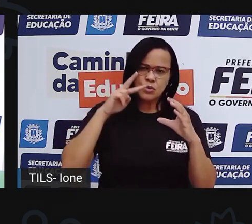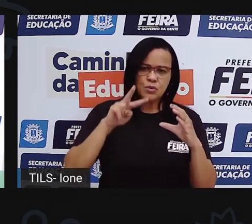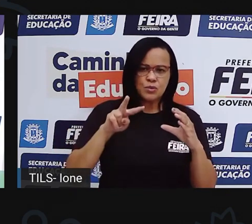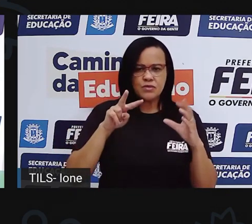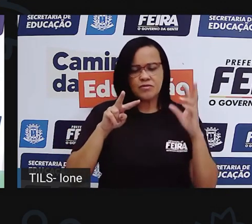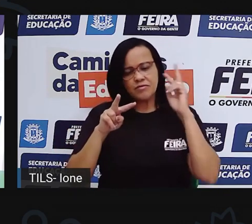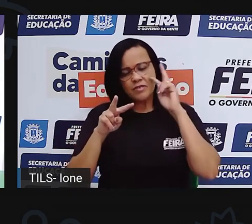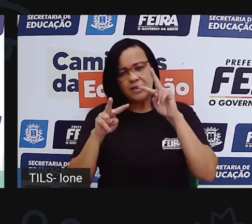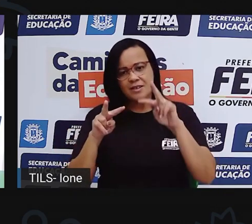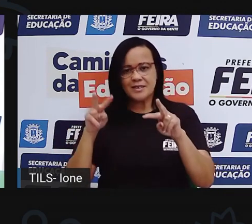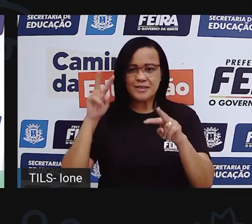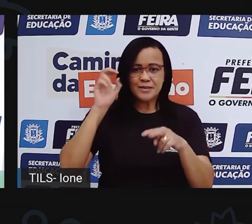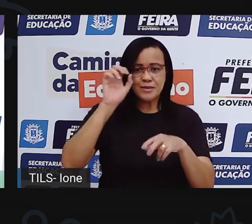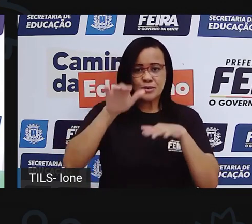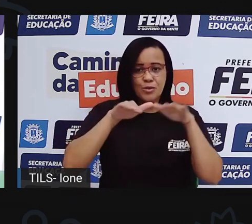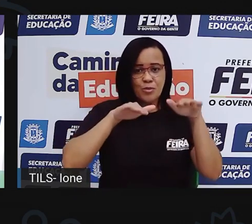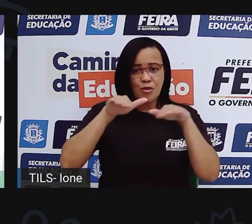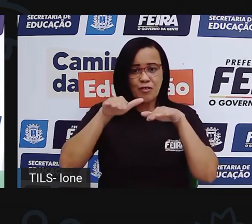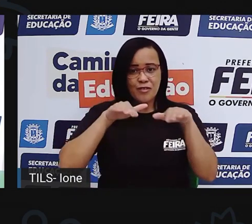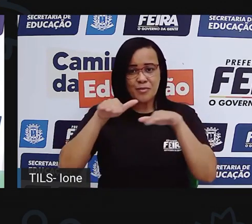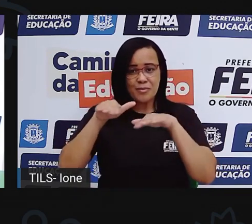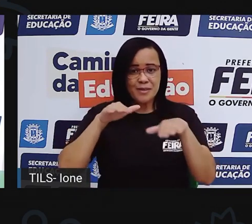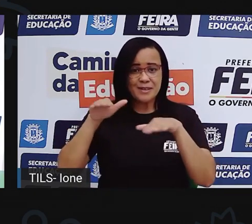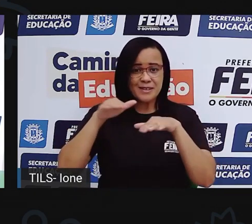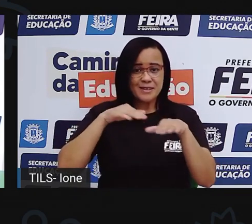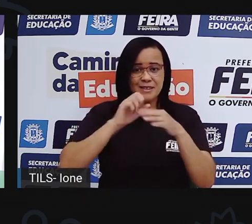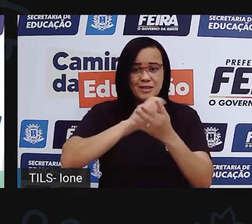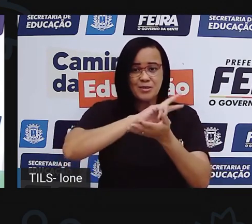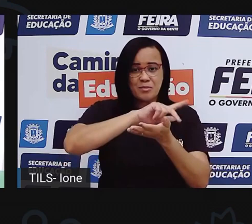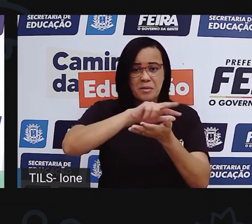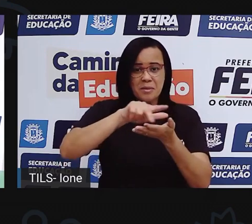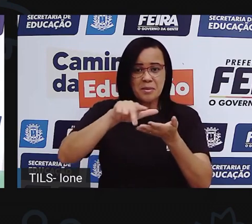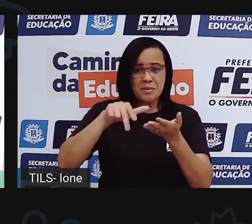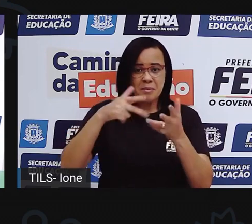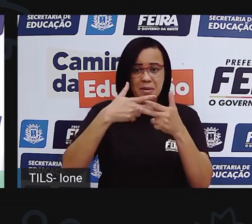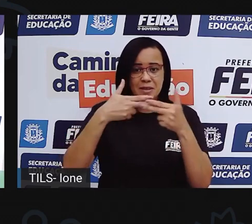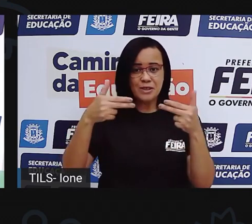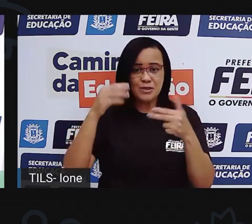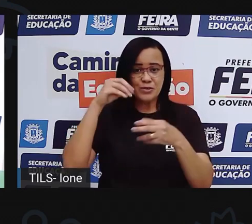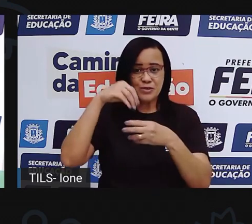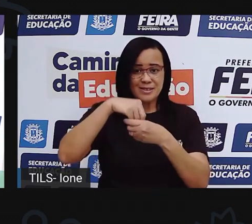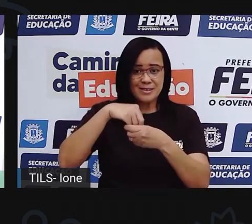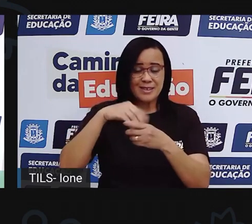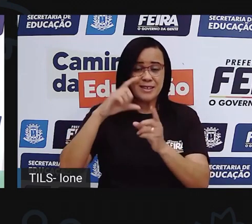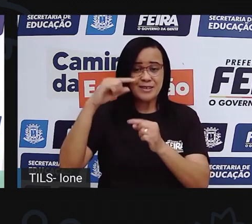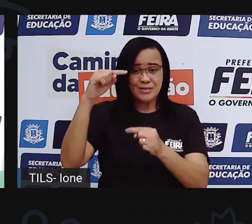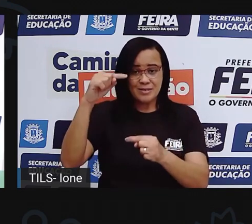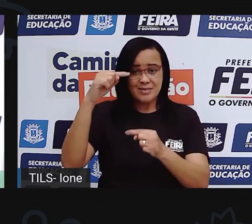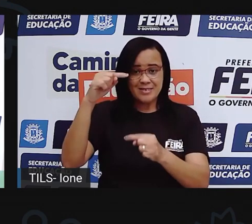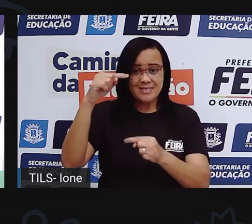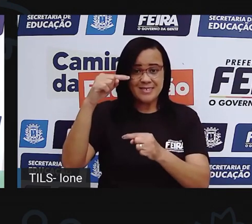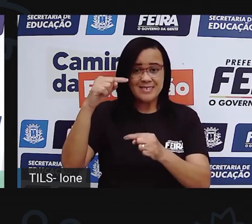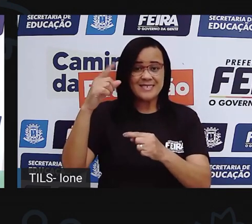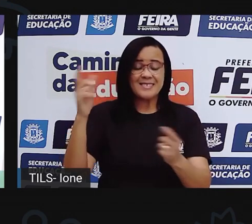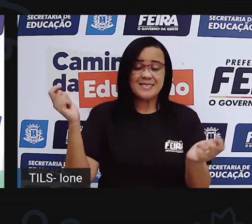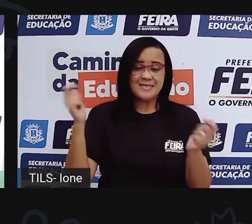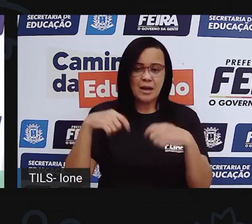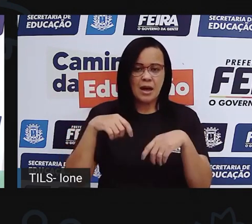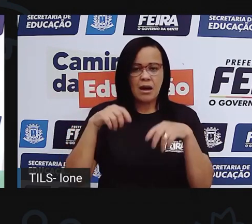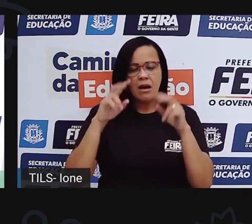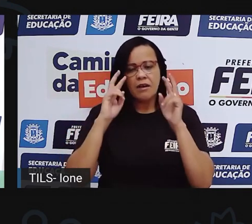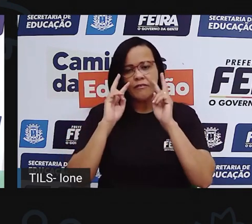Observando o movimento dos objetos que você colocou dentro da garrafa, né? Você fica